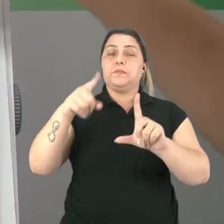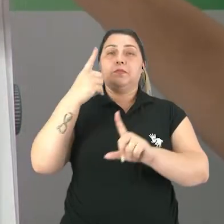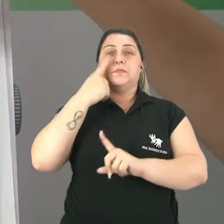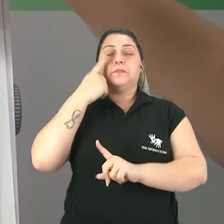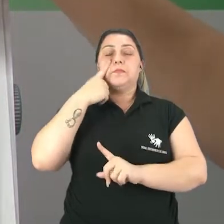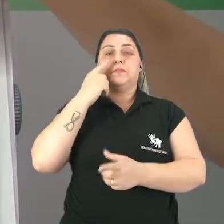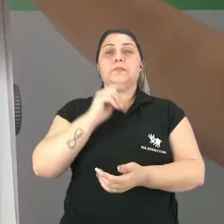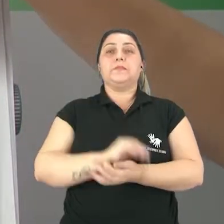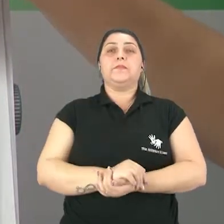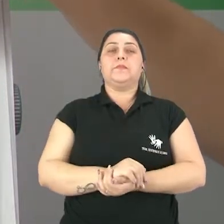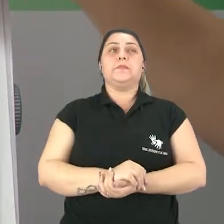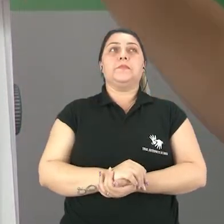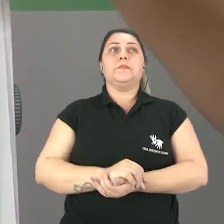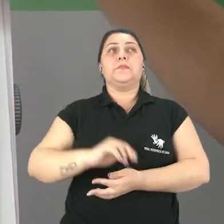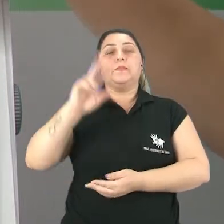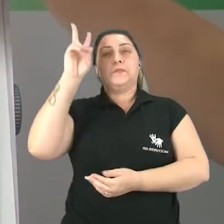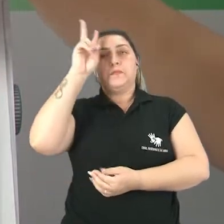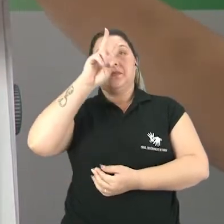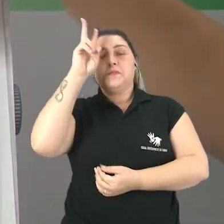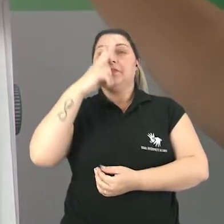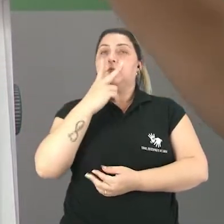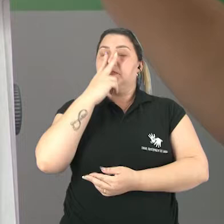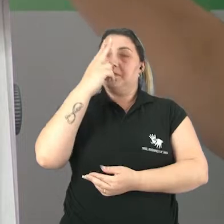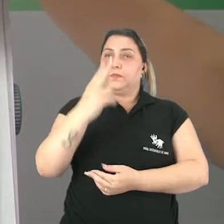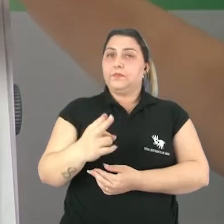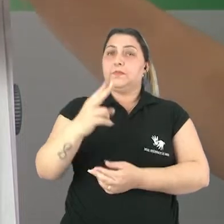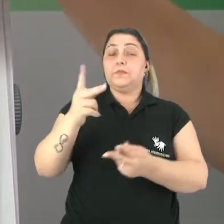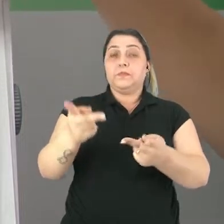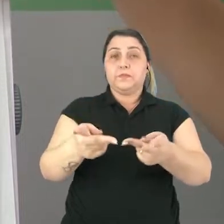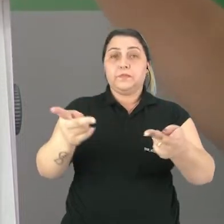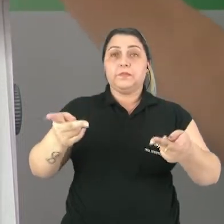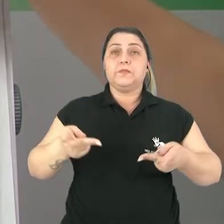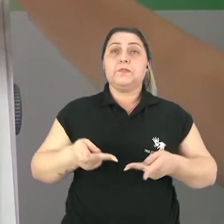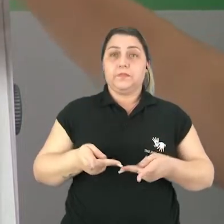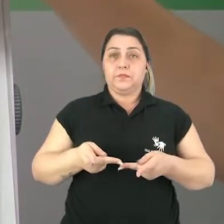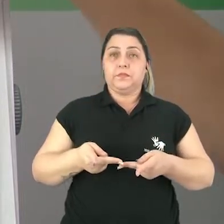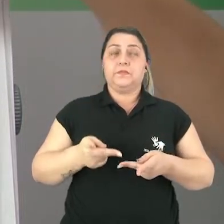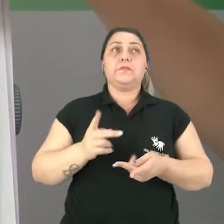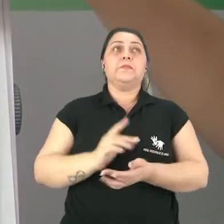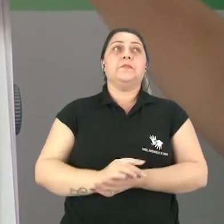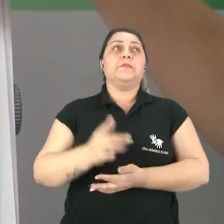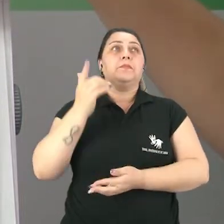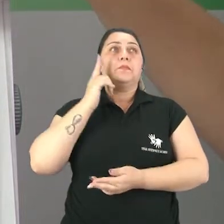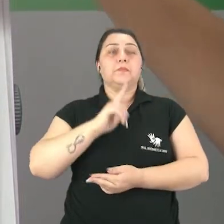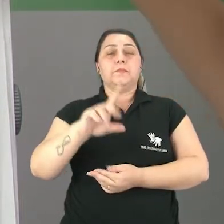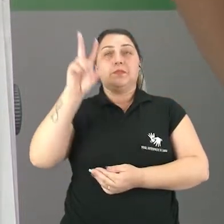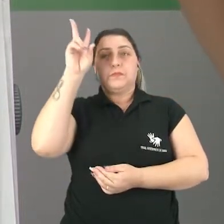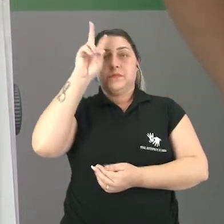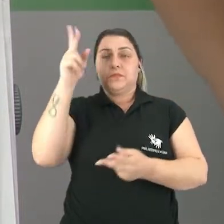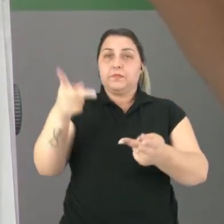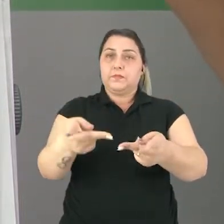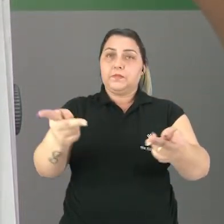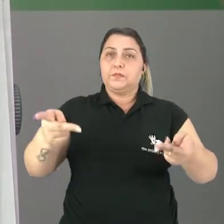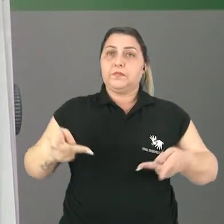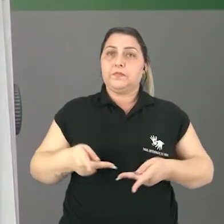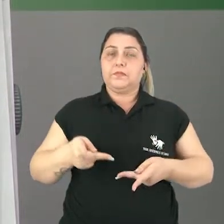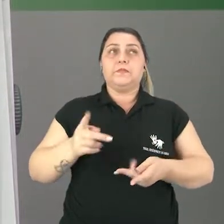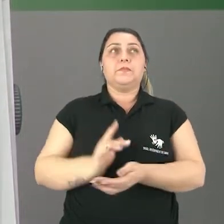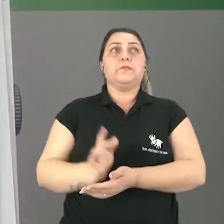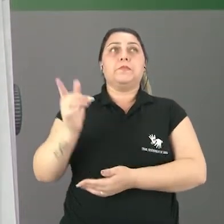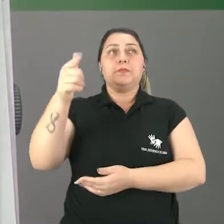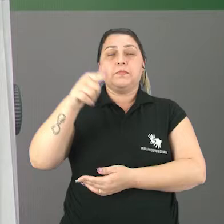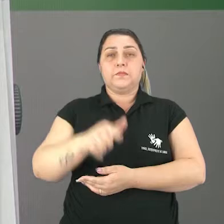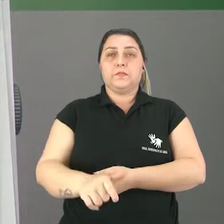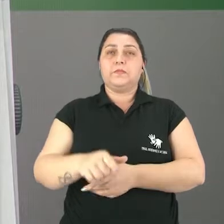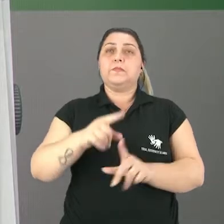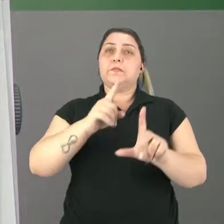só, esse aqui nos lembra, né? Parece aí uma pizza, né? Faz menção, a gente consegue lembrar aí de uma pizza. E aqui novamente